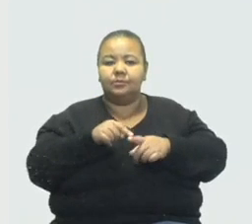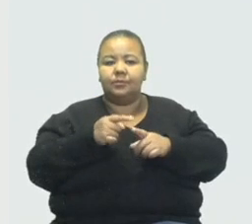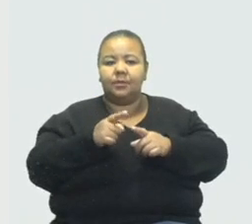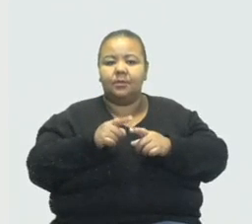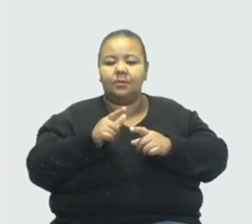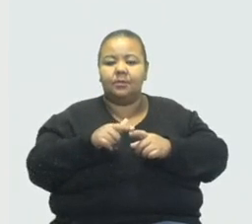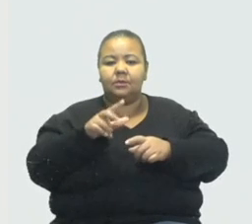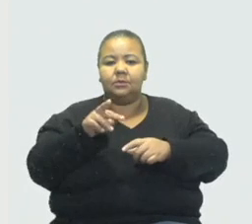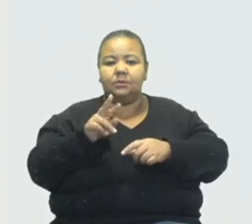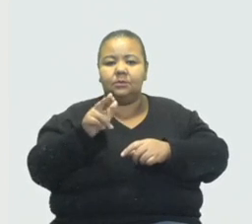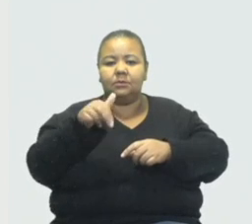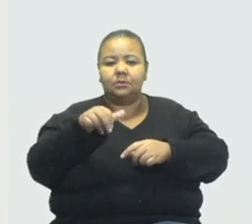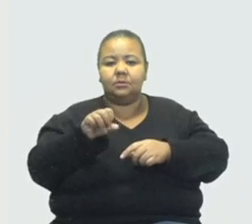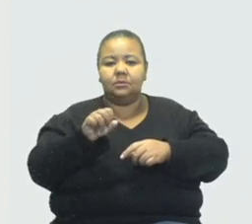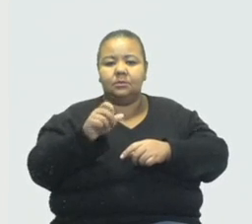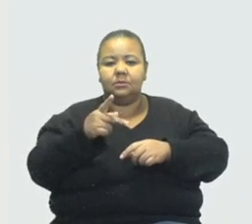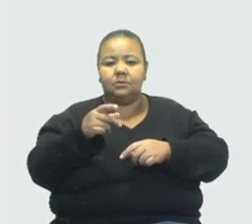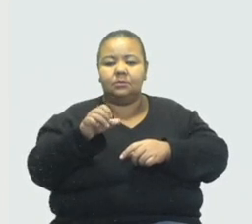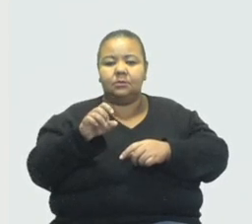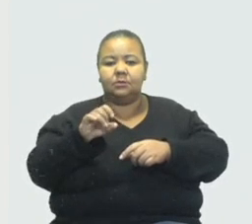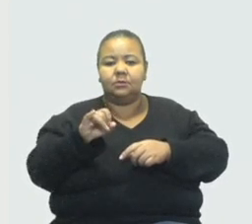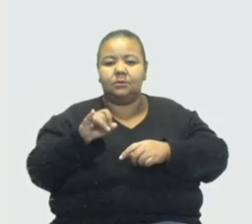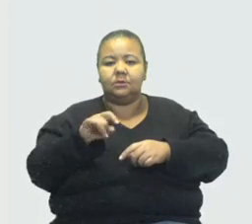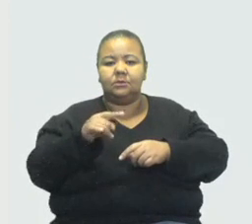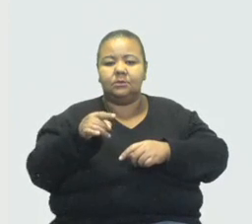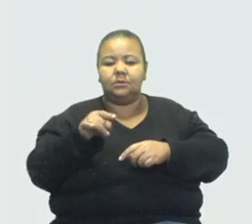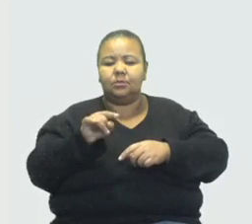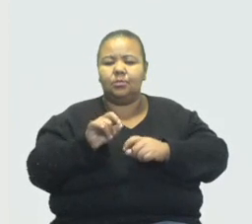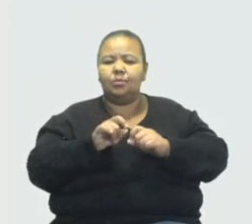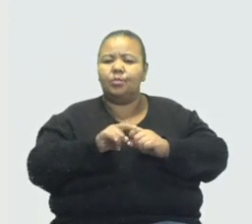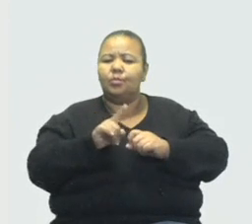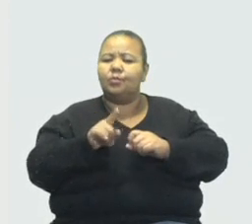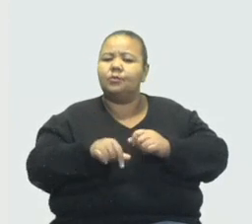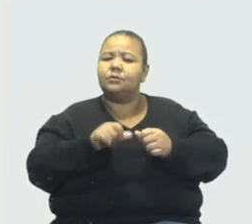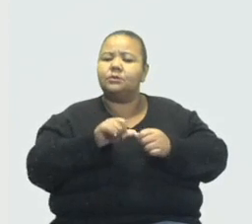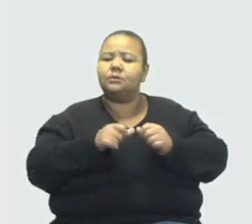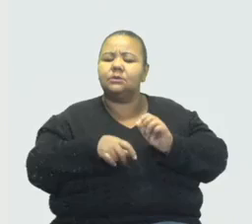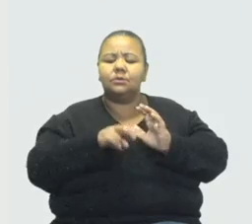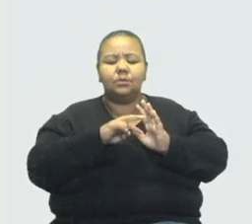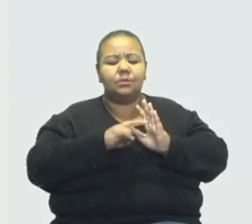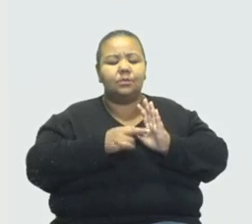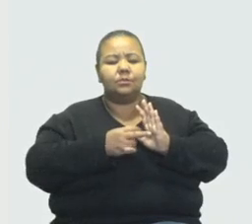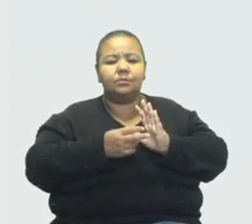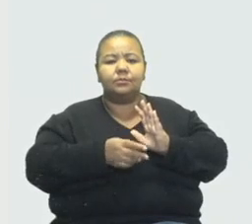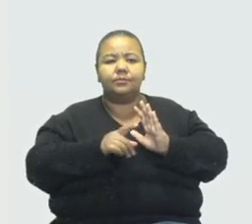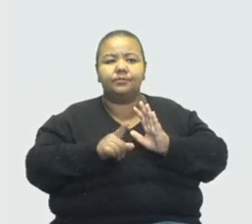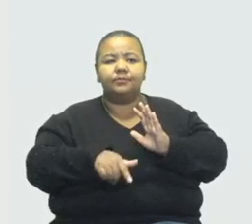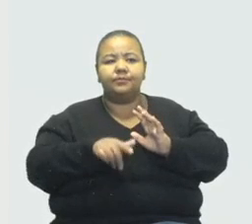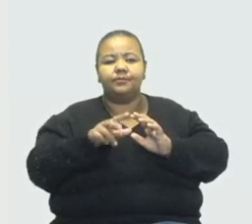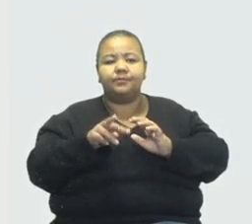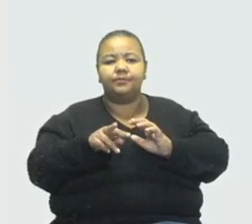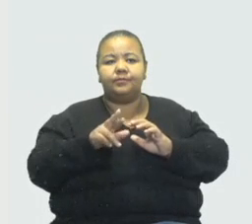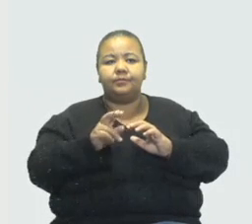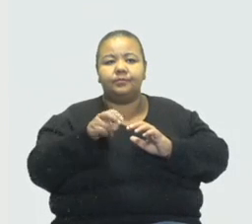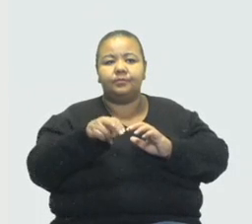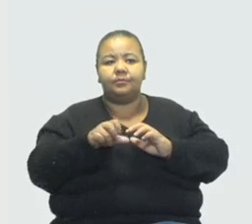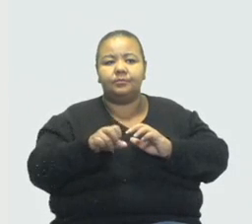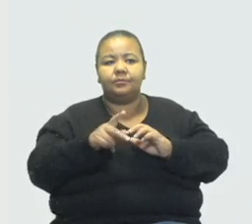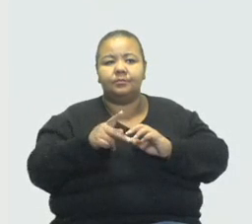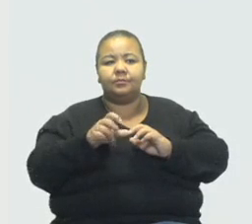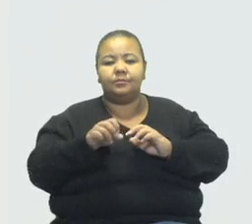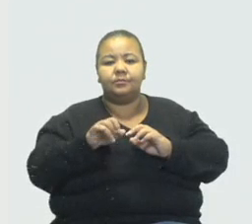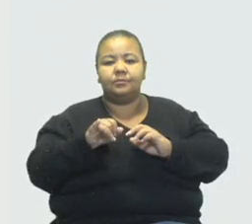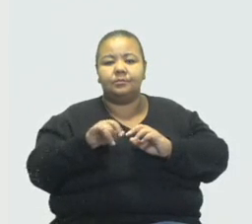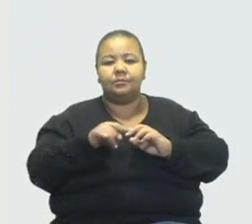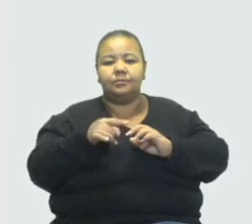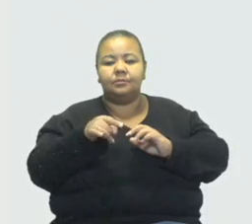transposição da matriz. Como que é essa operação? O que quer dizer isso, professora? Na transposição de matrizes,